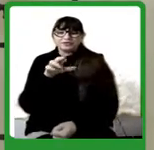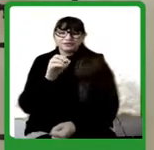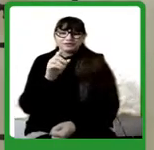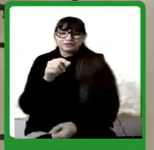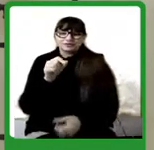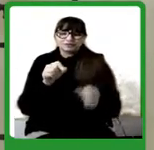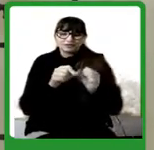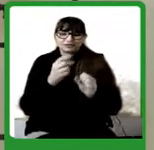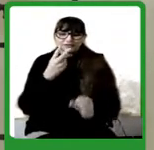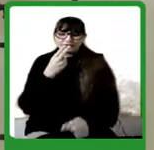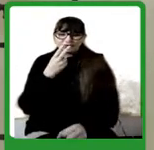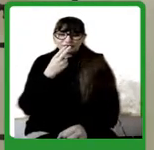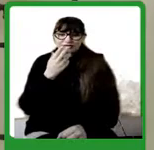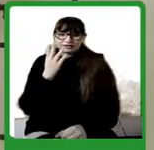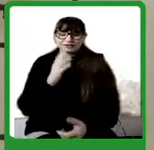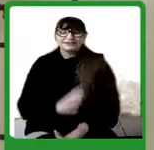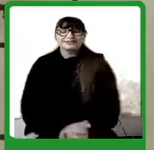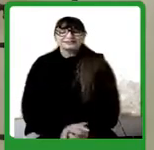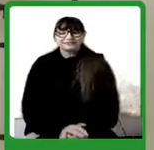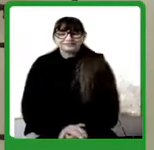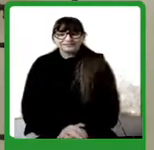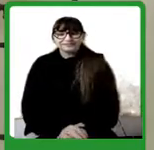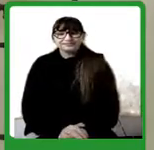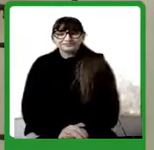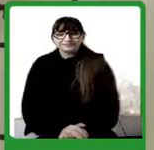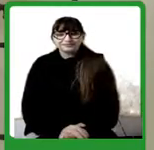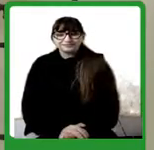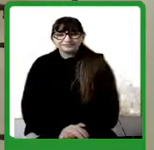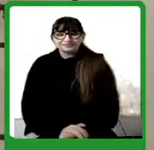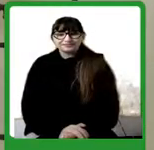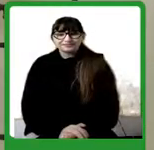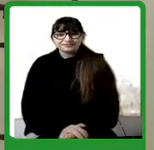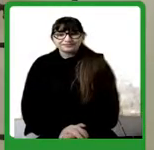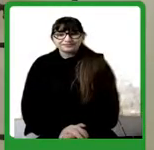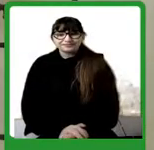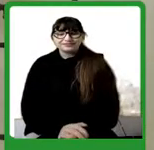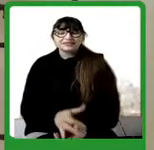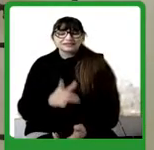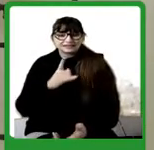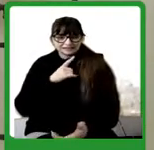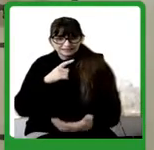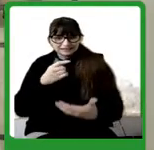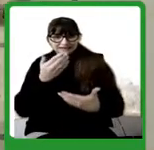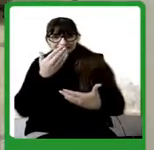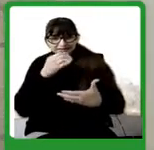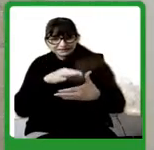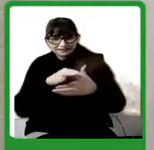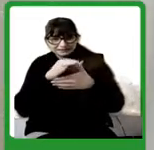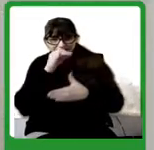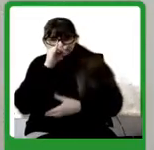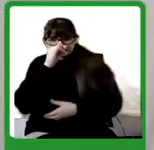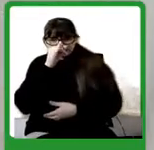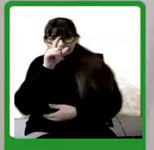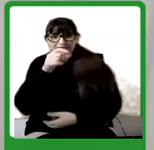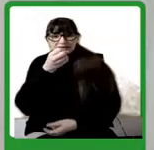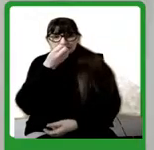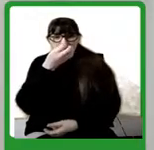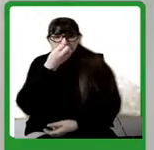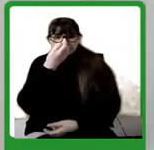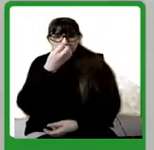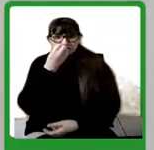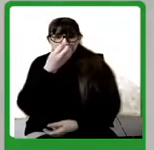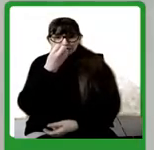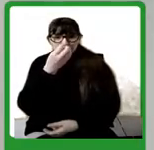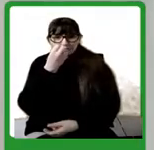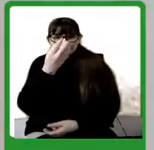Não, Juliana, pesteada. Tem torresmo aí? Tem aqui, ó, os nenes, ó. Pensa um torresmo bom, gente. Vem aqui, ó. Olha o